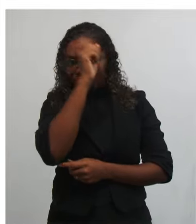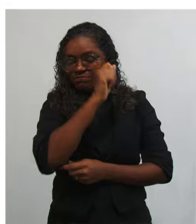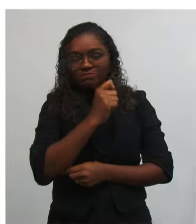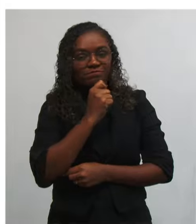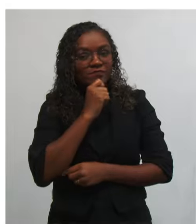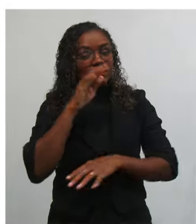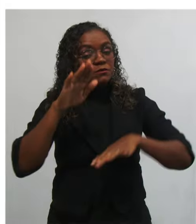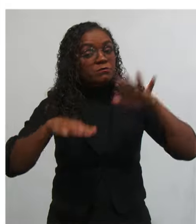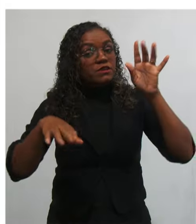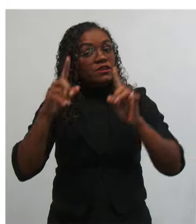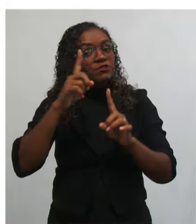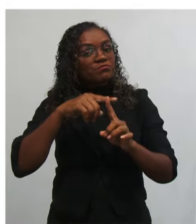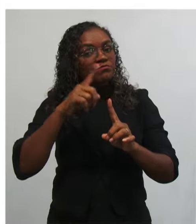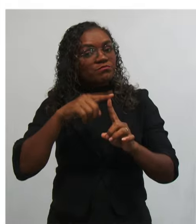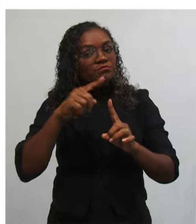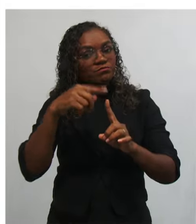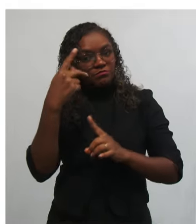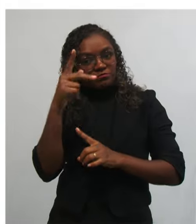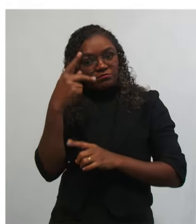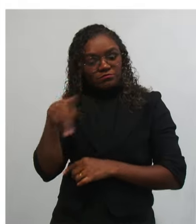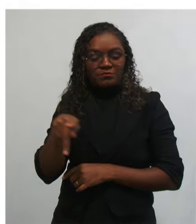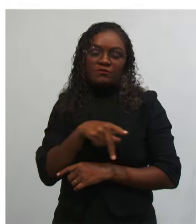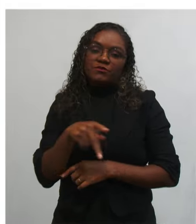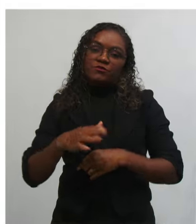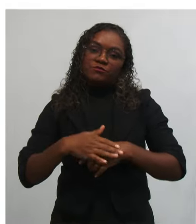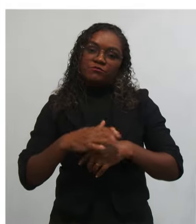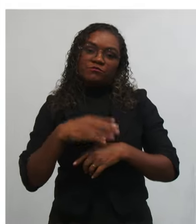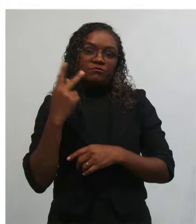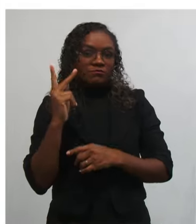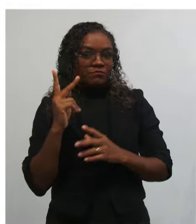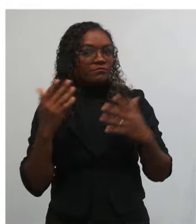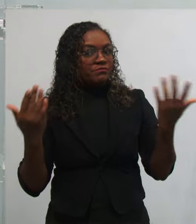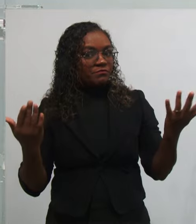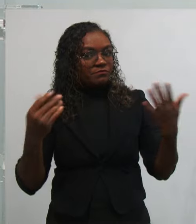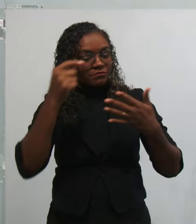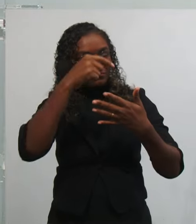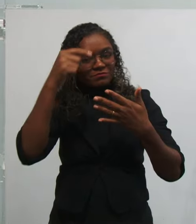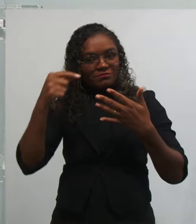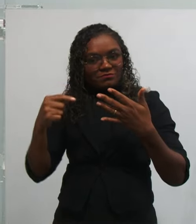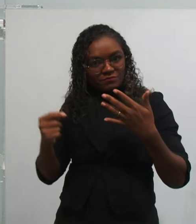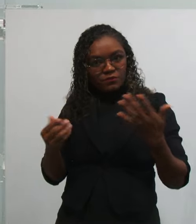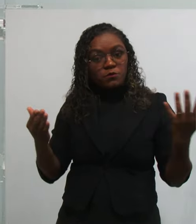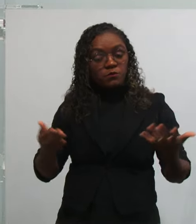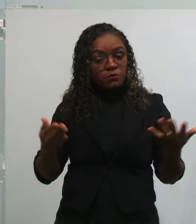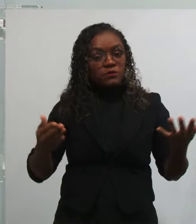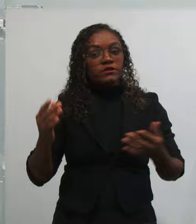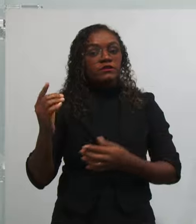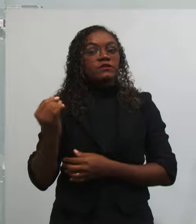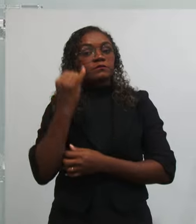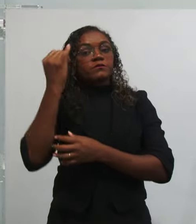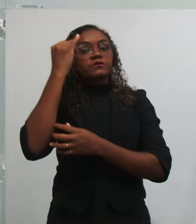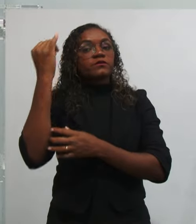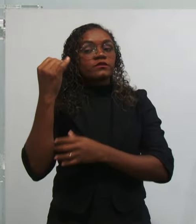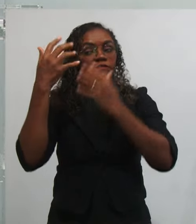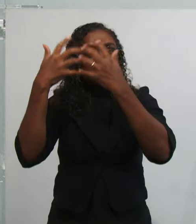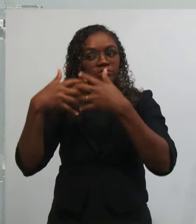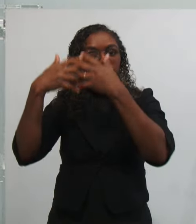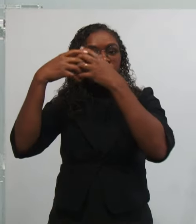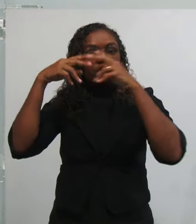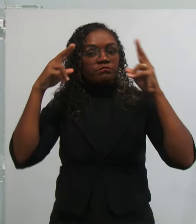de hoje é para esta reflexão tudo que vamos tratar aqui sobre os instrumentos de de coleta de dados que é o que